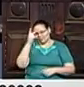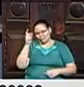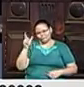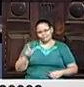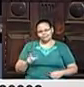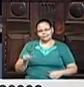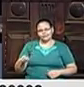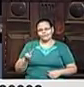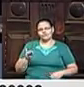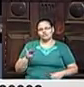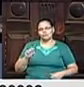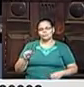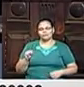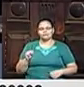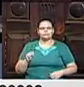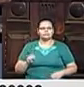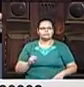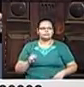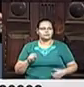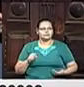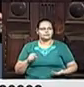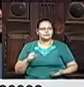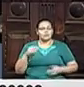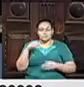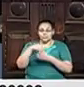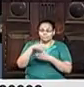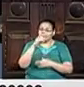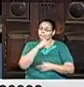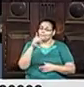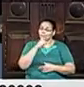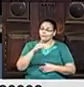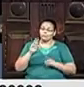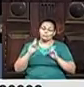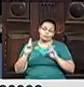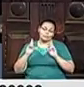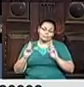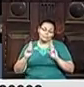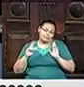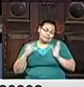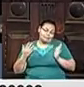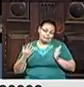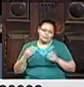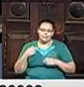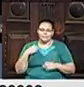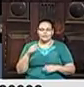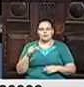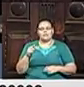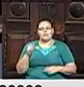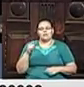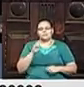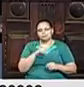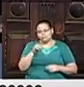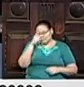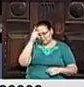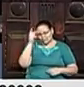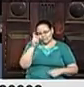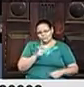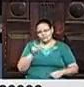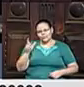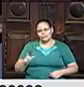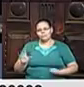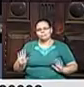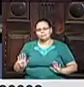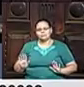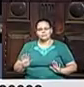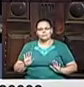vítimas. Eleição é domingo. Vamos torcer para que as partes envolvidas, isto